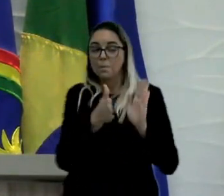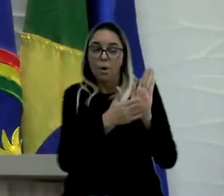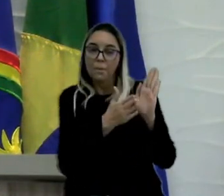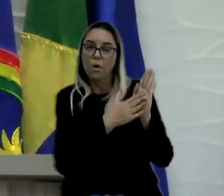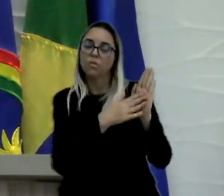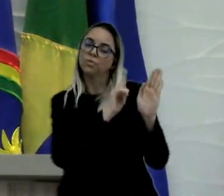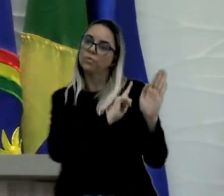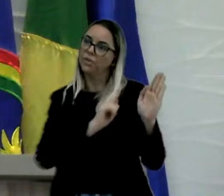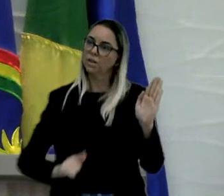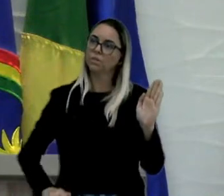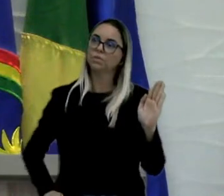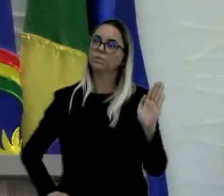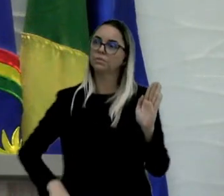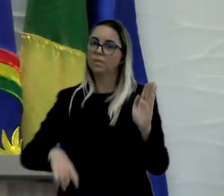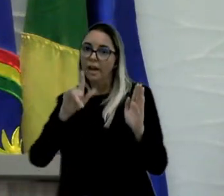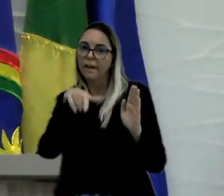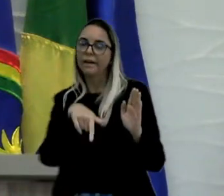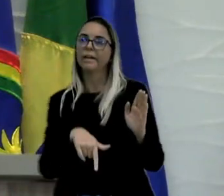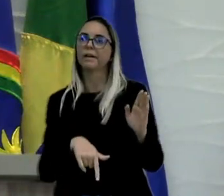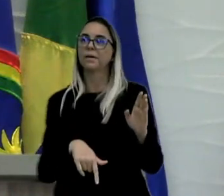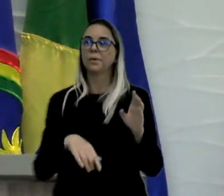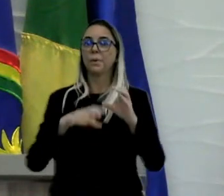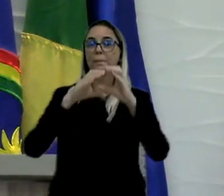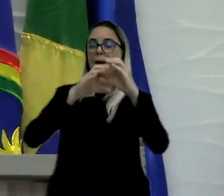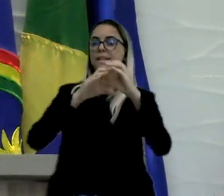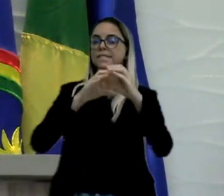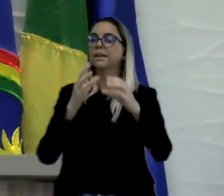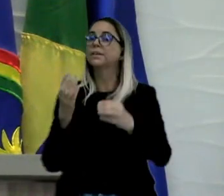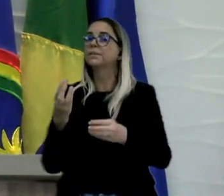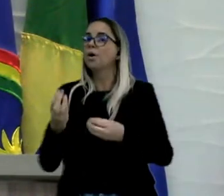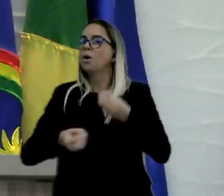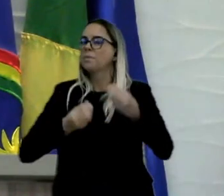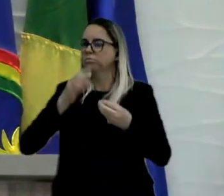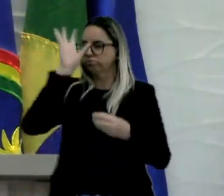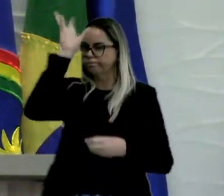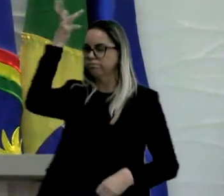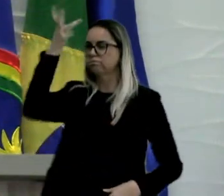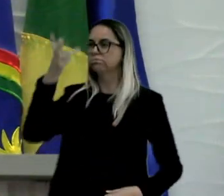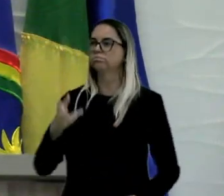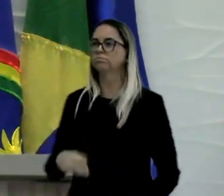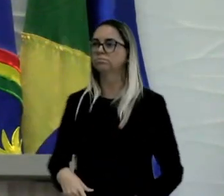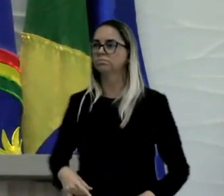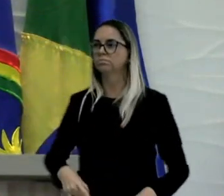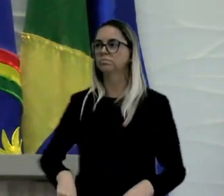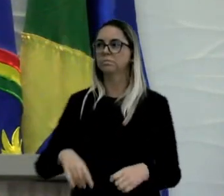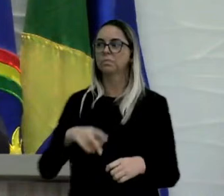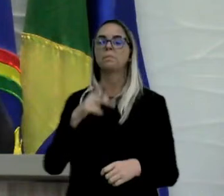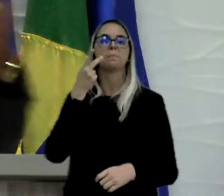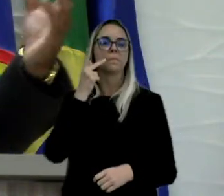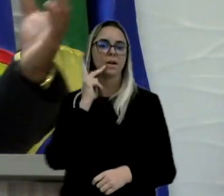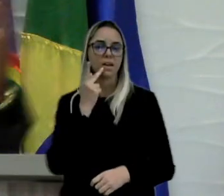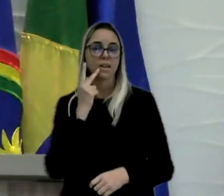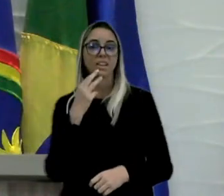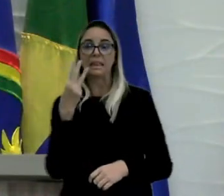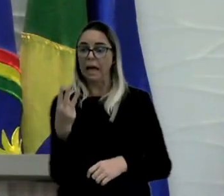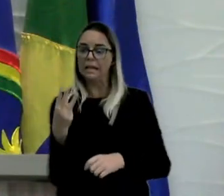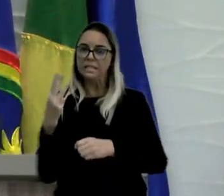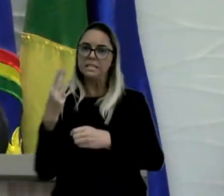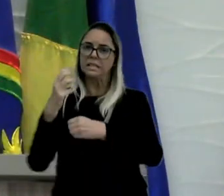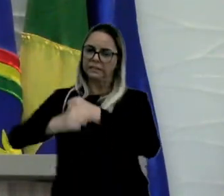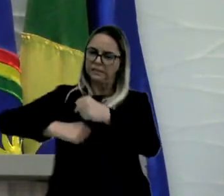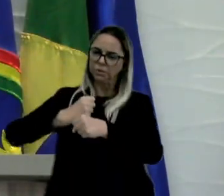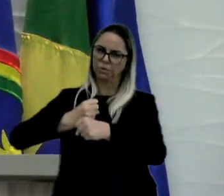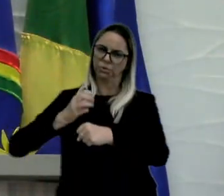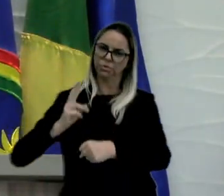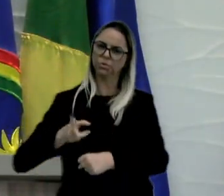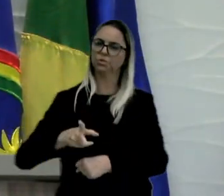governo que fosse resolver a questão da Compesa Então disse ali ao Vereador Padre há pouco ela vai ter aí TR anos pela frente para desre